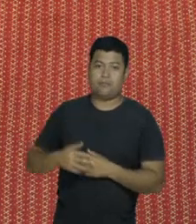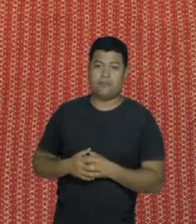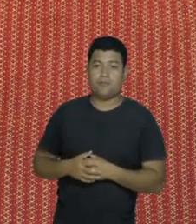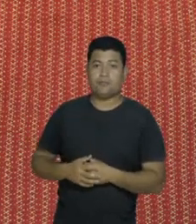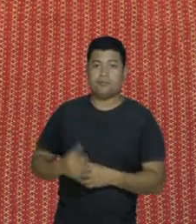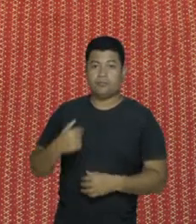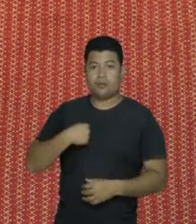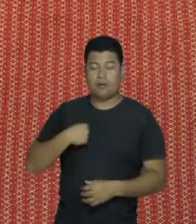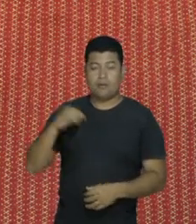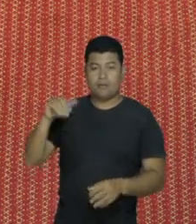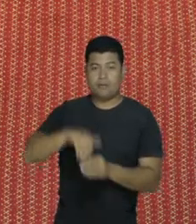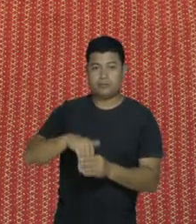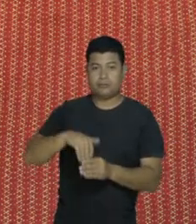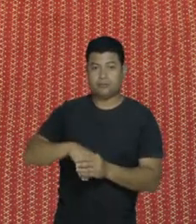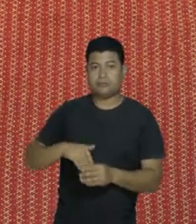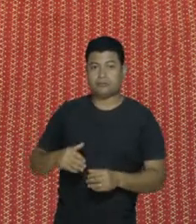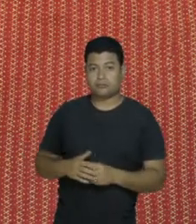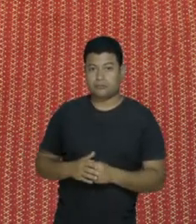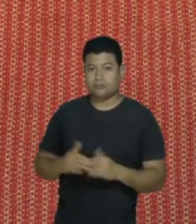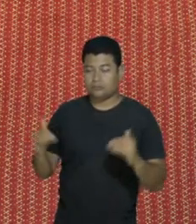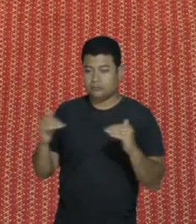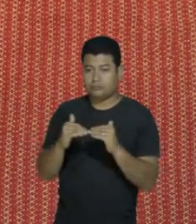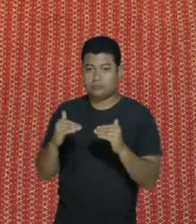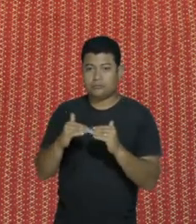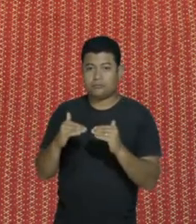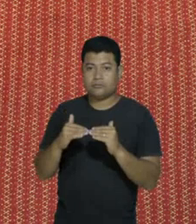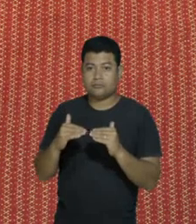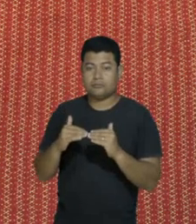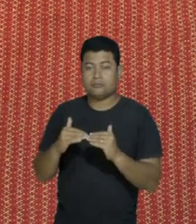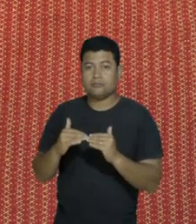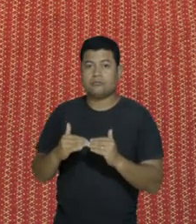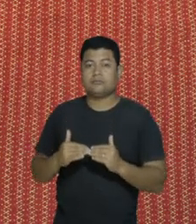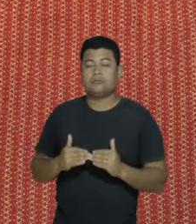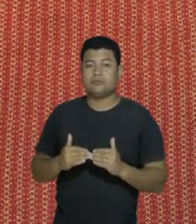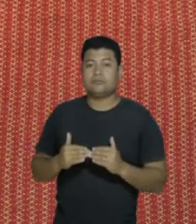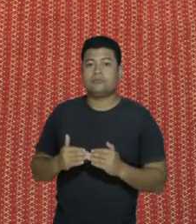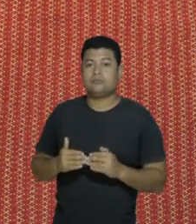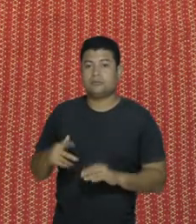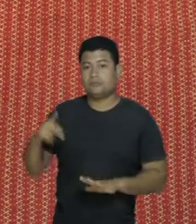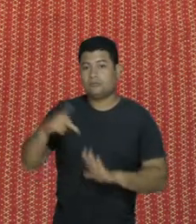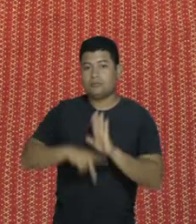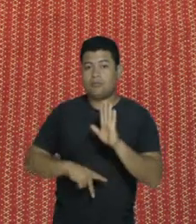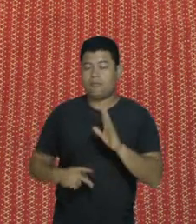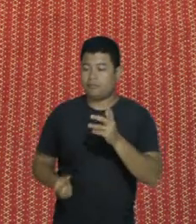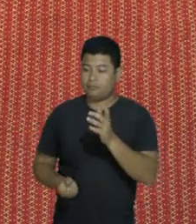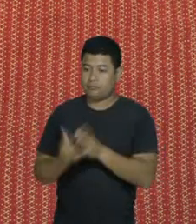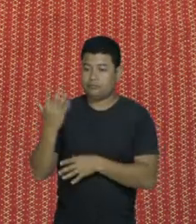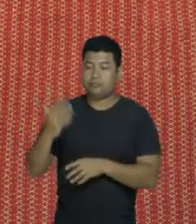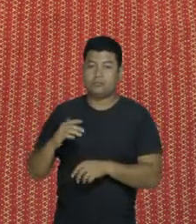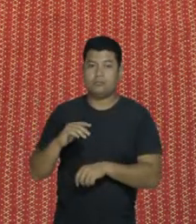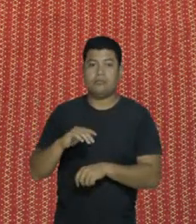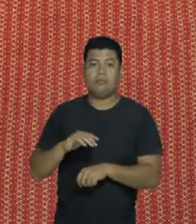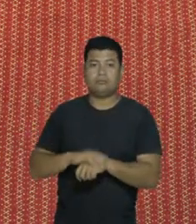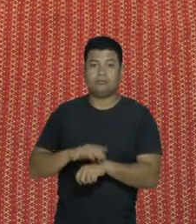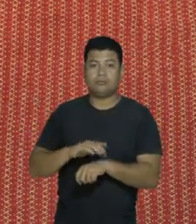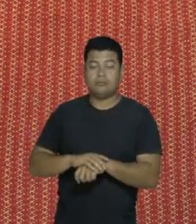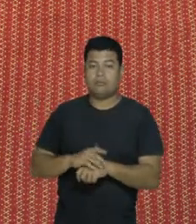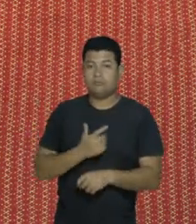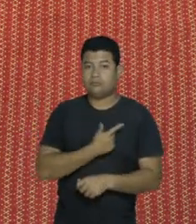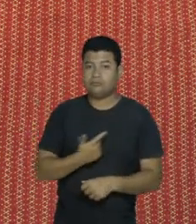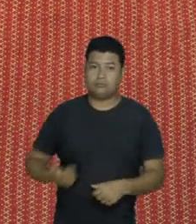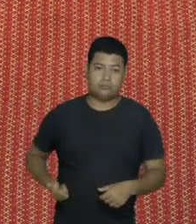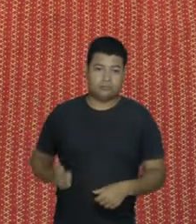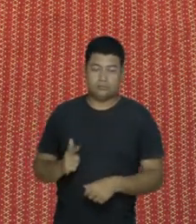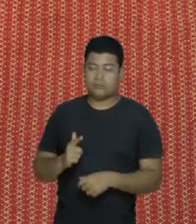aí com a concordância. Foi um projeto construído para essa casa, com o governo anterior, e